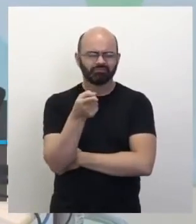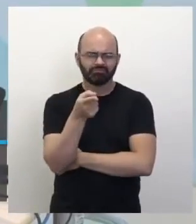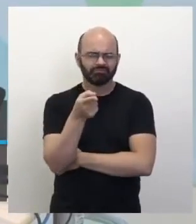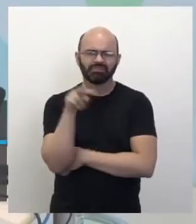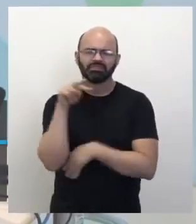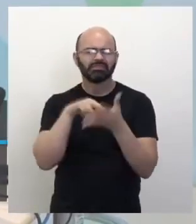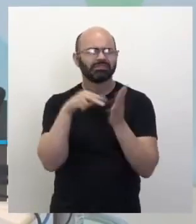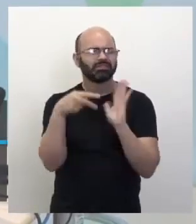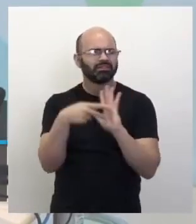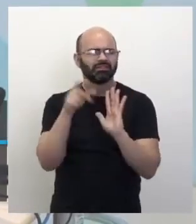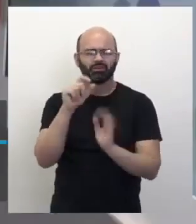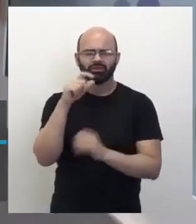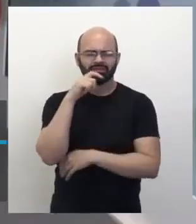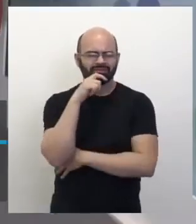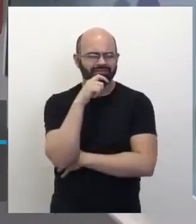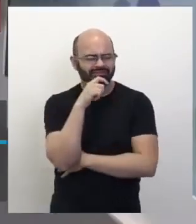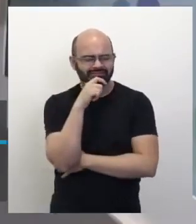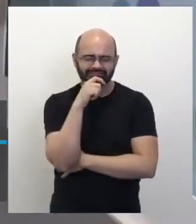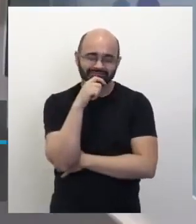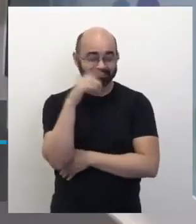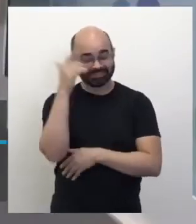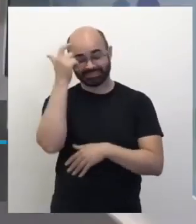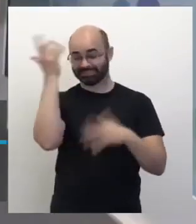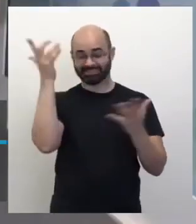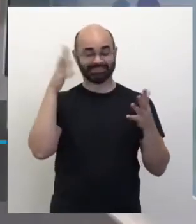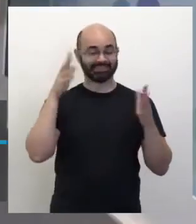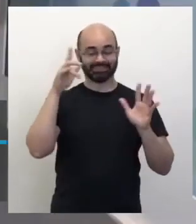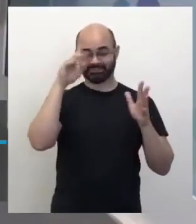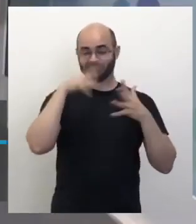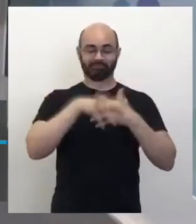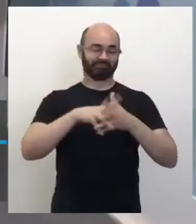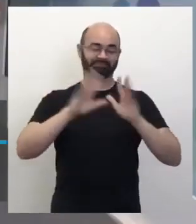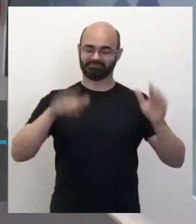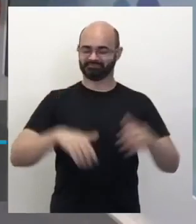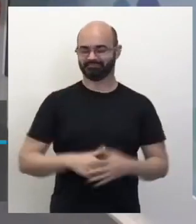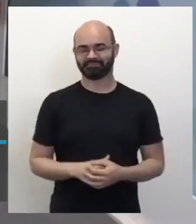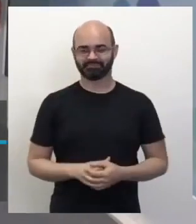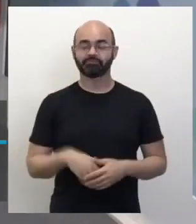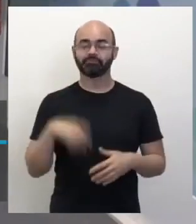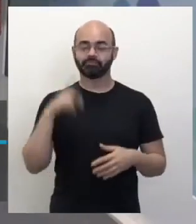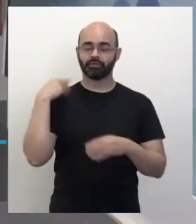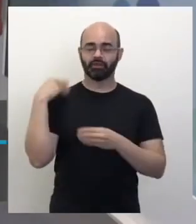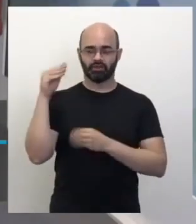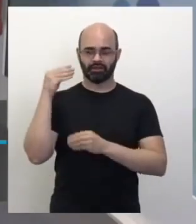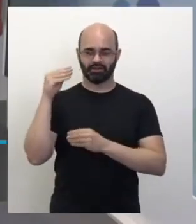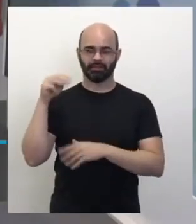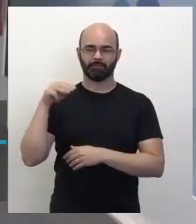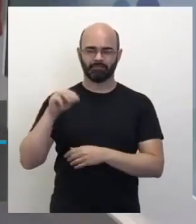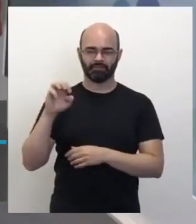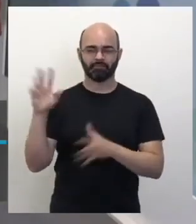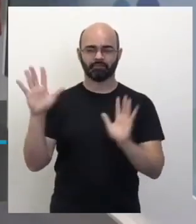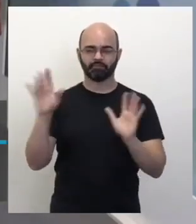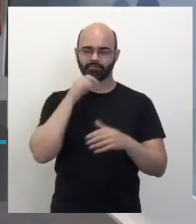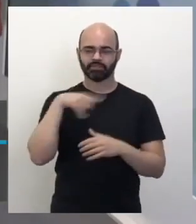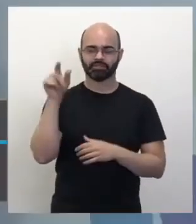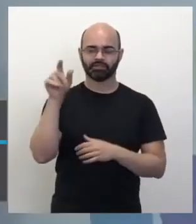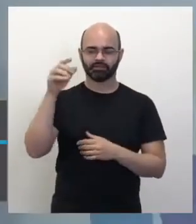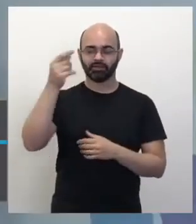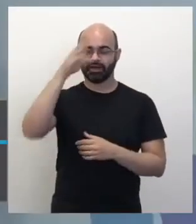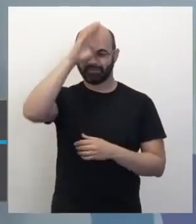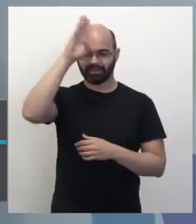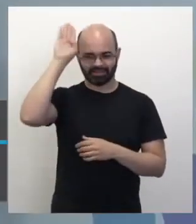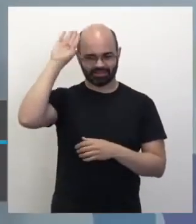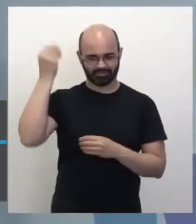dizer? Então, vamos lá, vou explicar aqui. Ó. Então, o meme vamos explicar o modo acadêmico. O meme, ele é